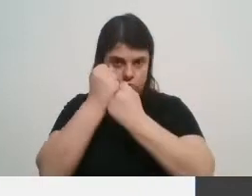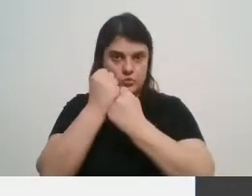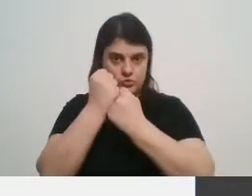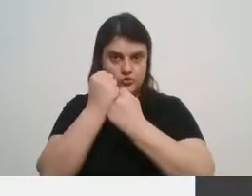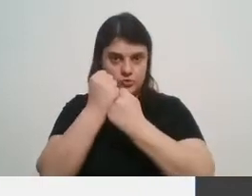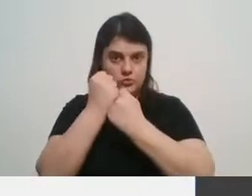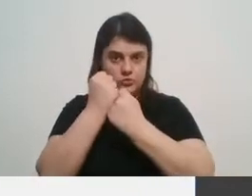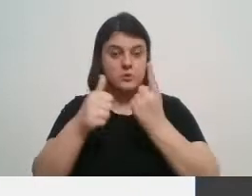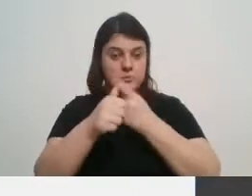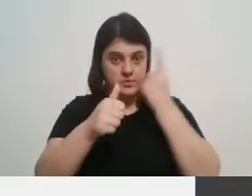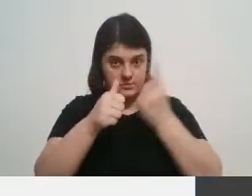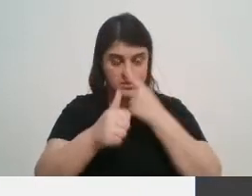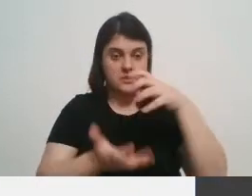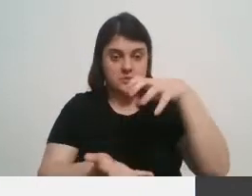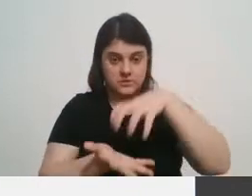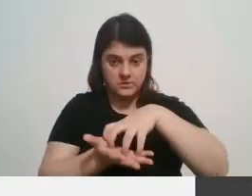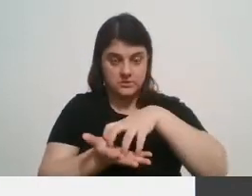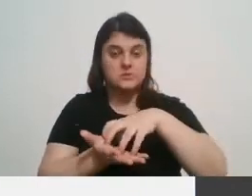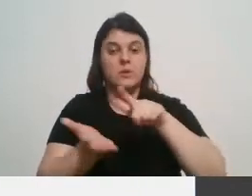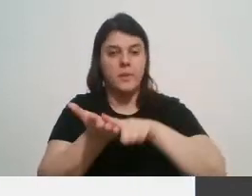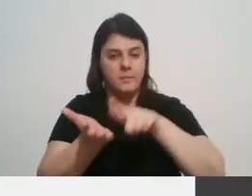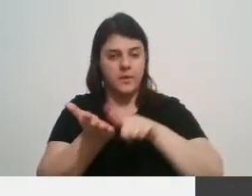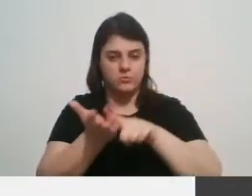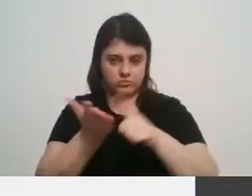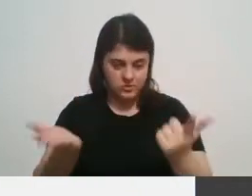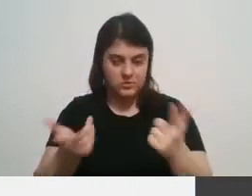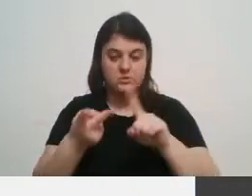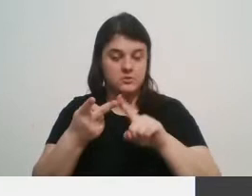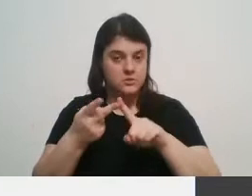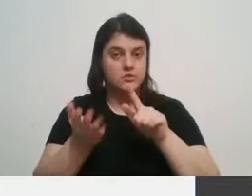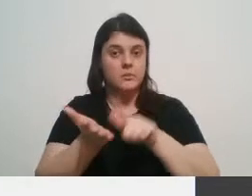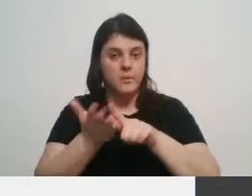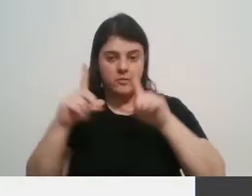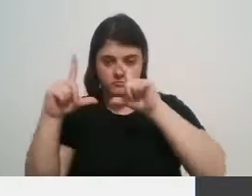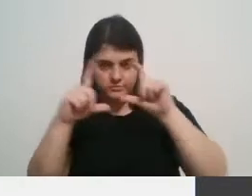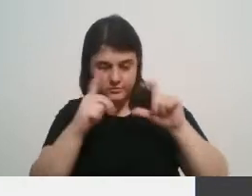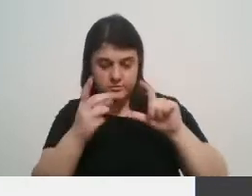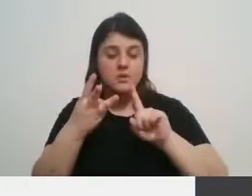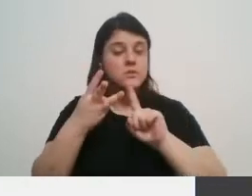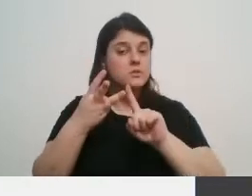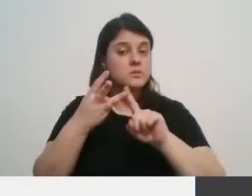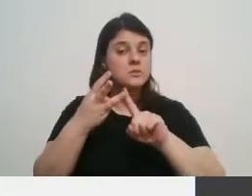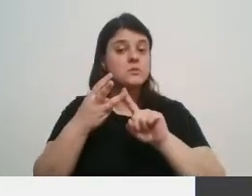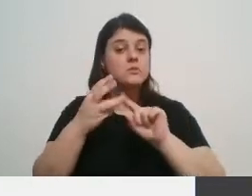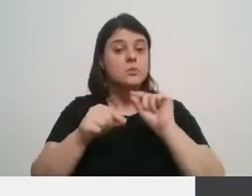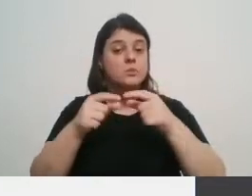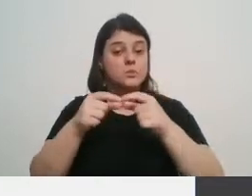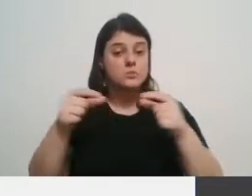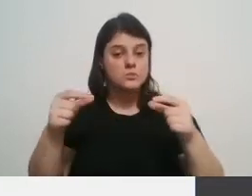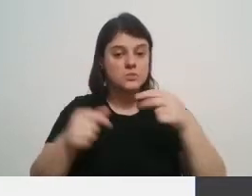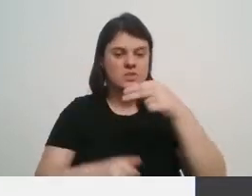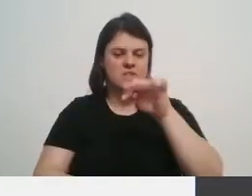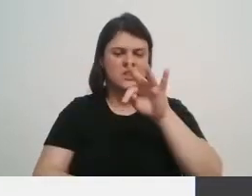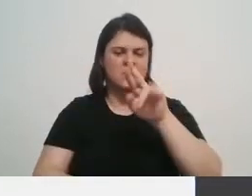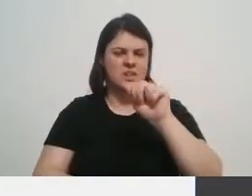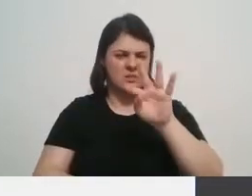primeira seção cuida de papel jornal, a segunda de papel fotográfico e a terceira de acetato nitrato. Só que daí,